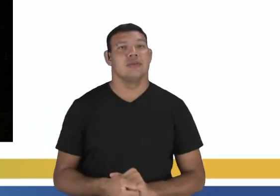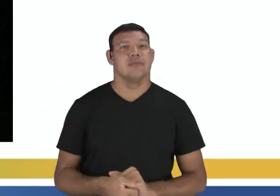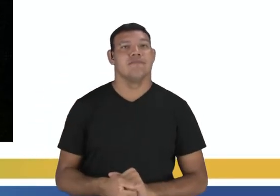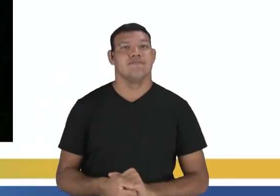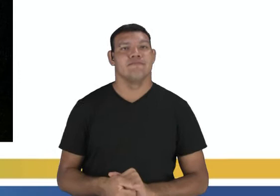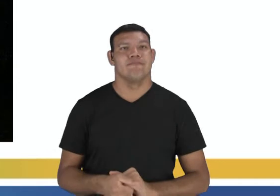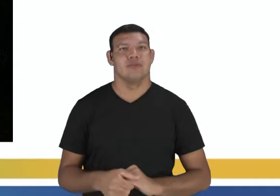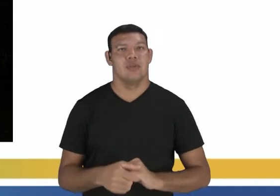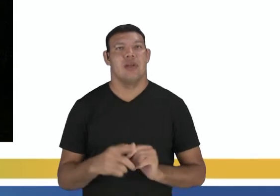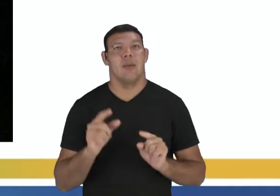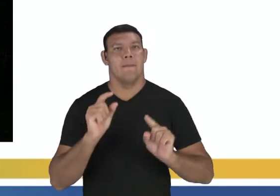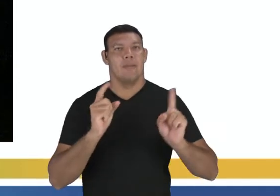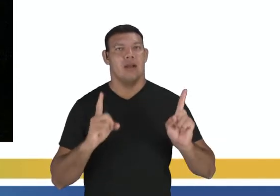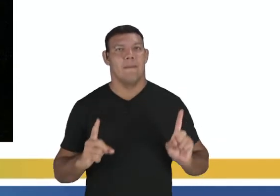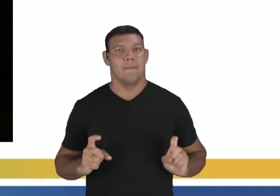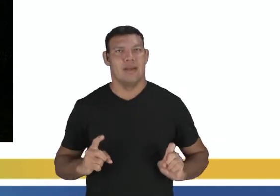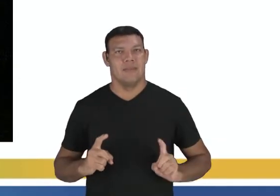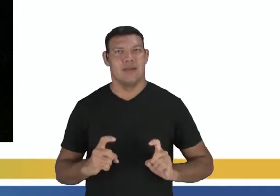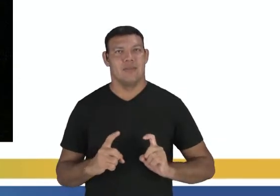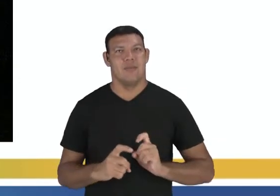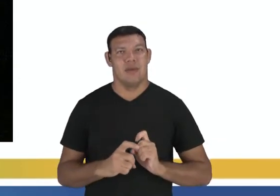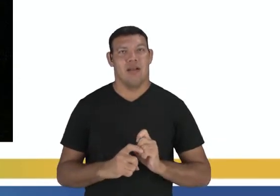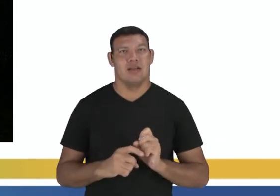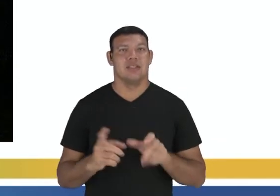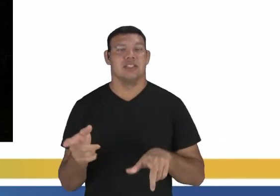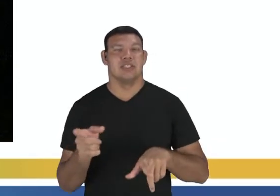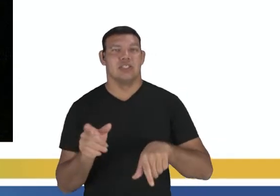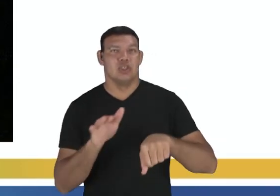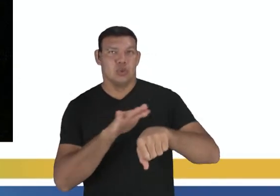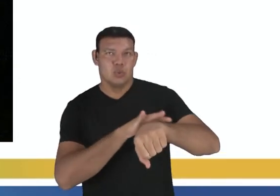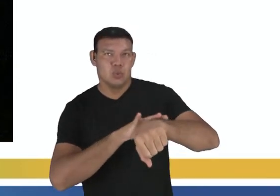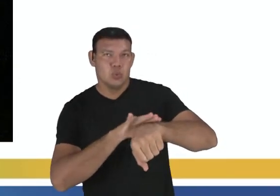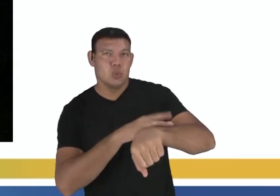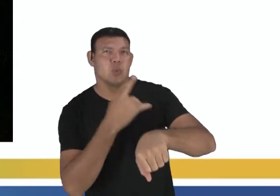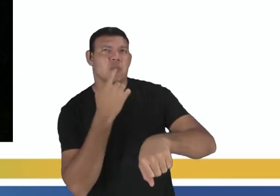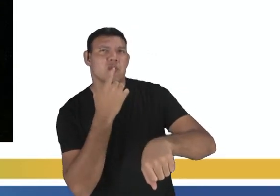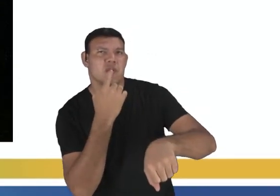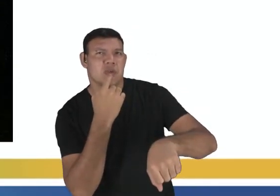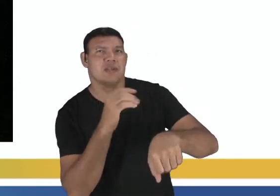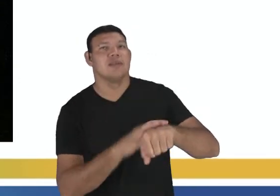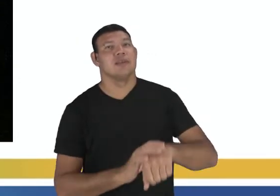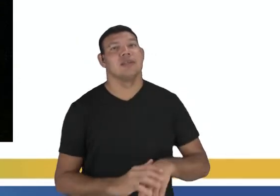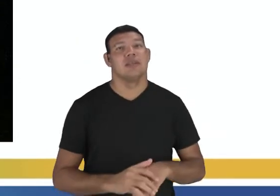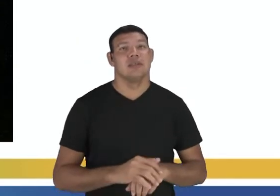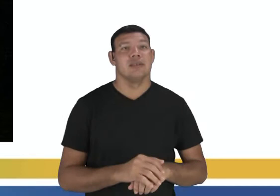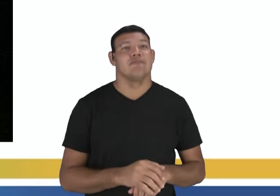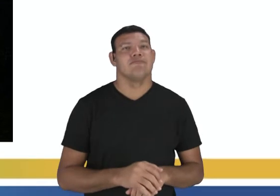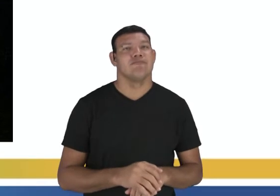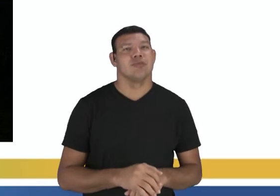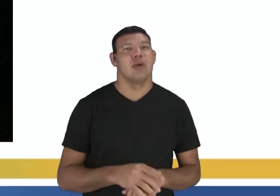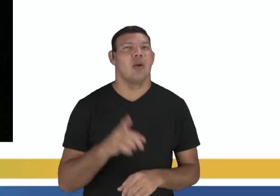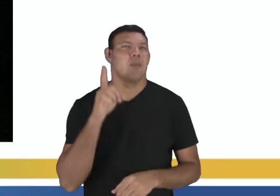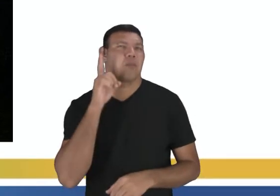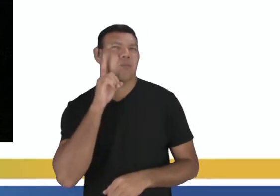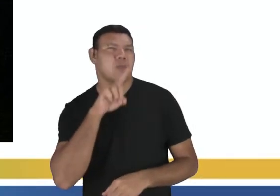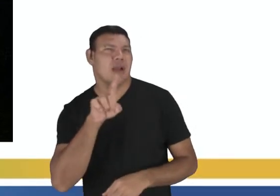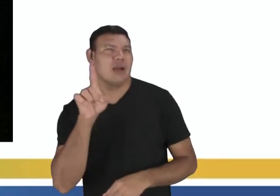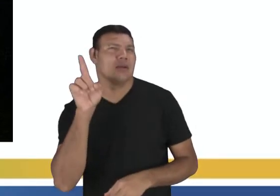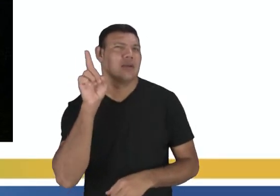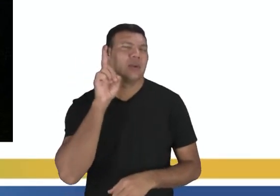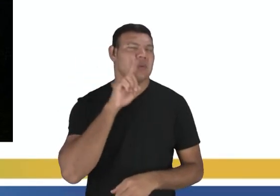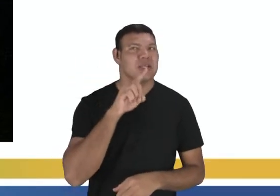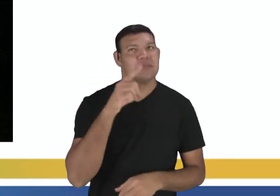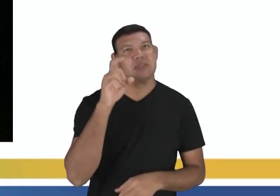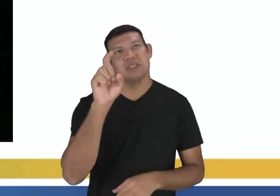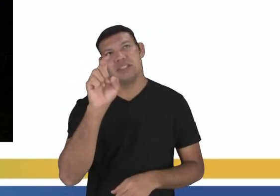sinuosos na pele, tá? Então, por que larva migrans, né? Migrans tem a ver com migração, movimento. Então, essa larva, quando ela penetra a pele, ela não consegue ir